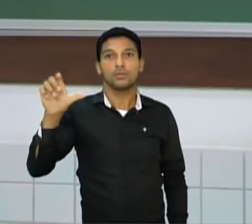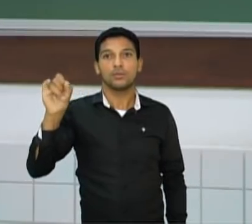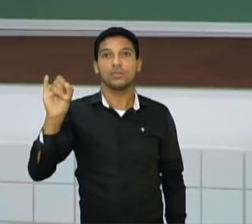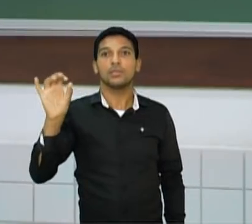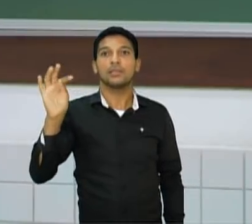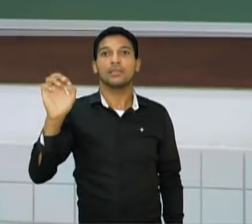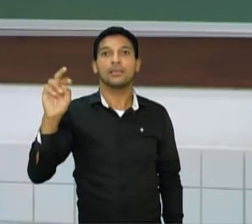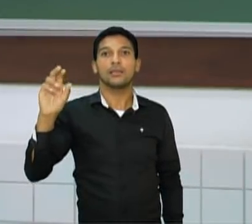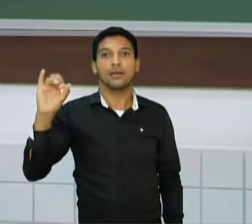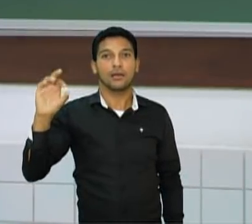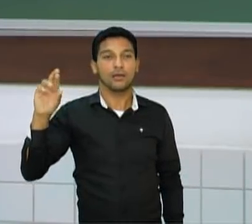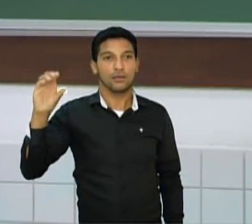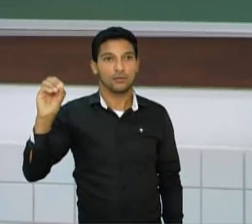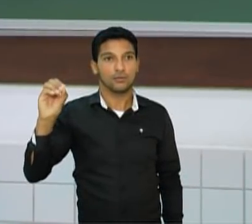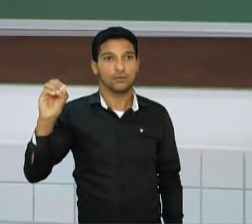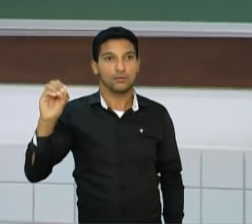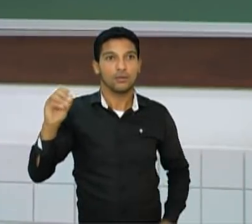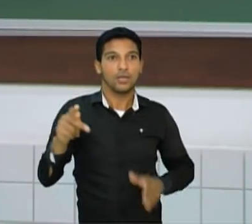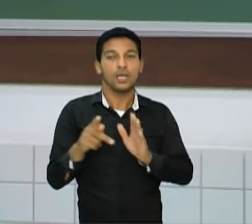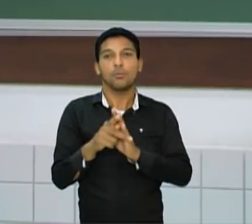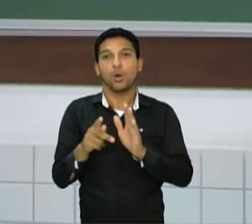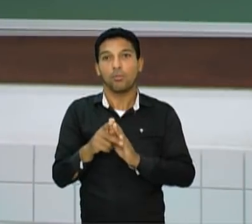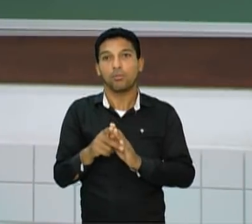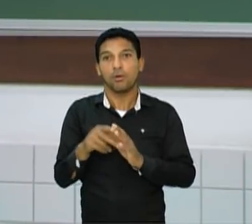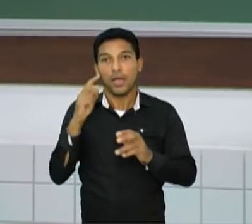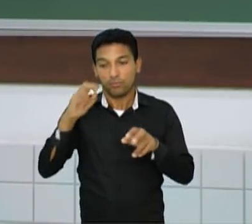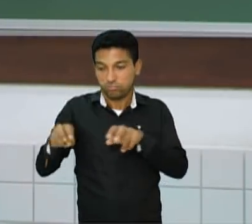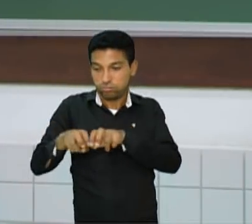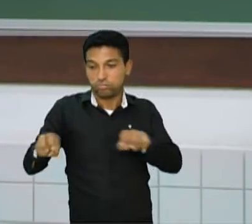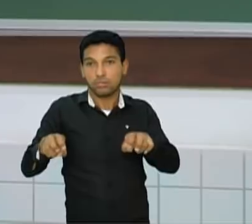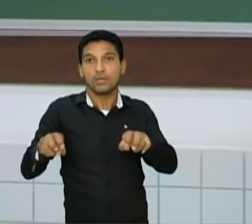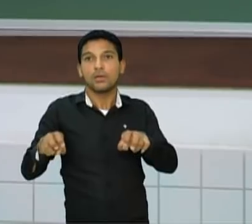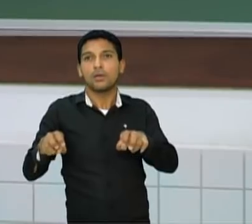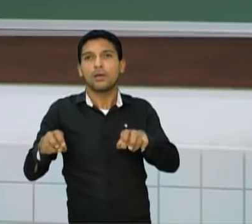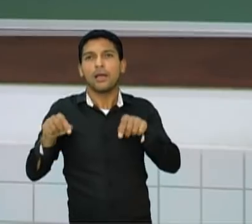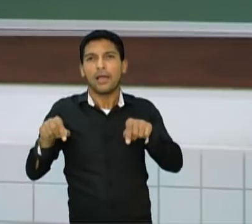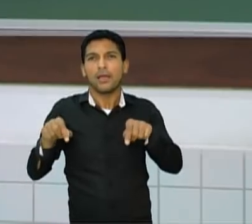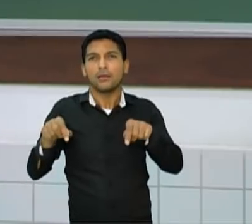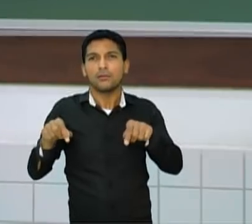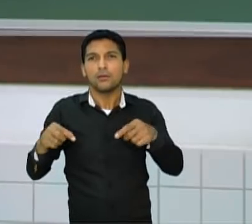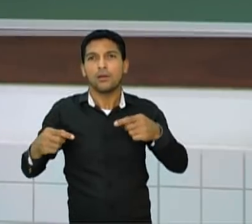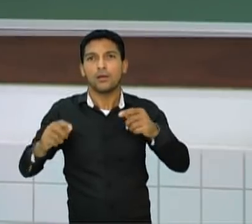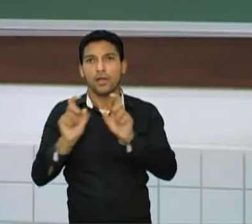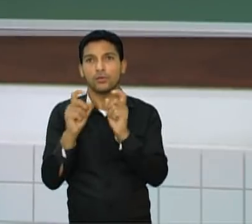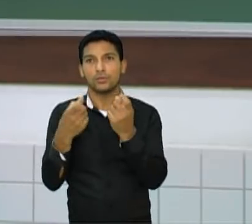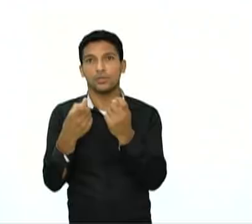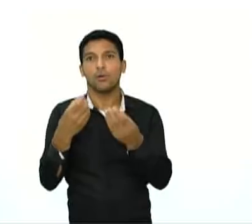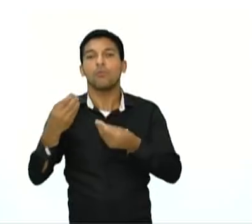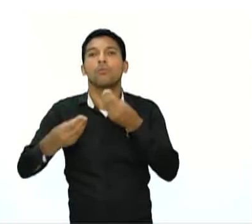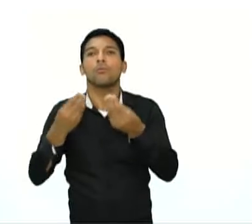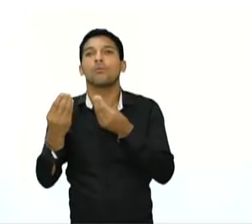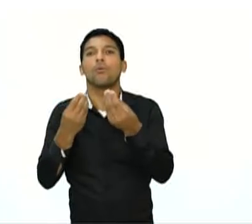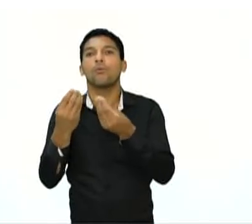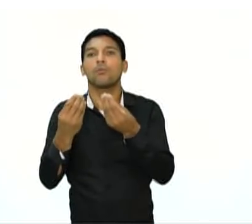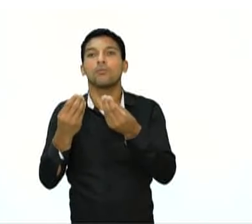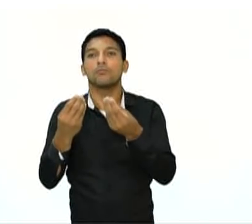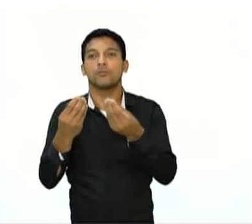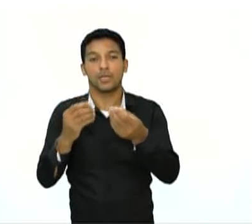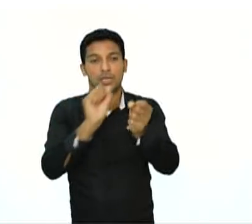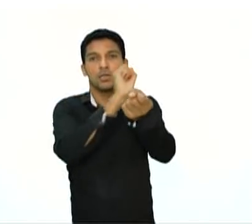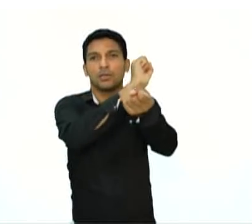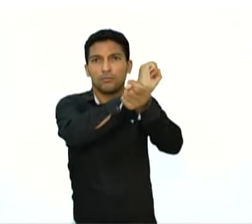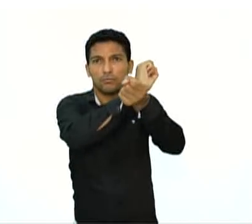esse documento e ele leciona para os alunos que eram então